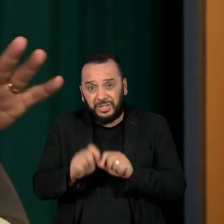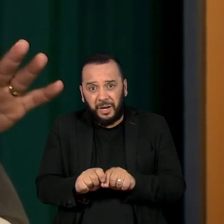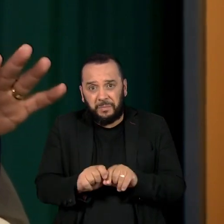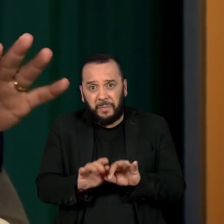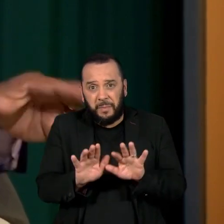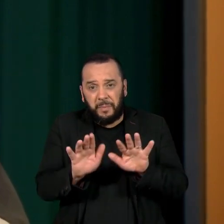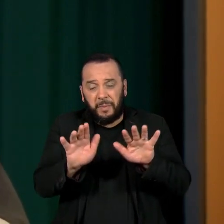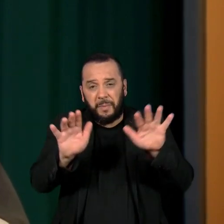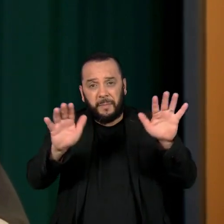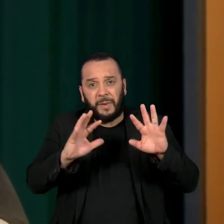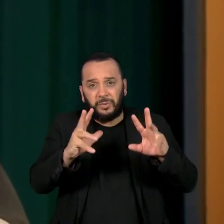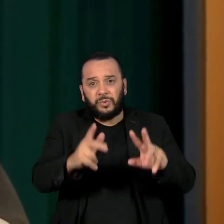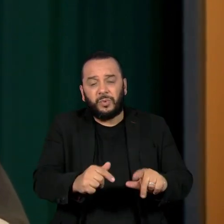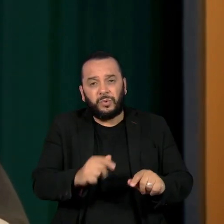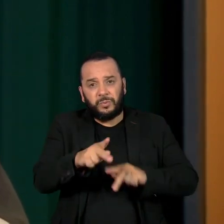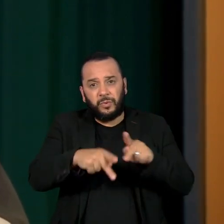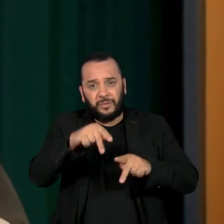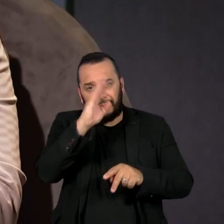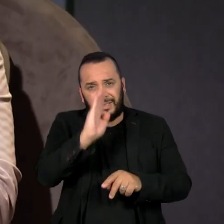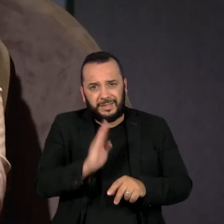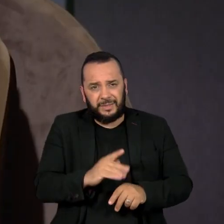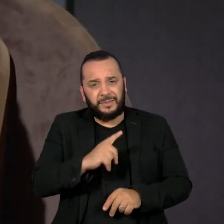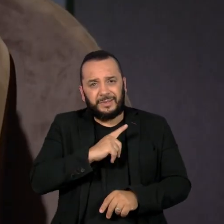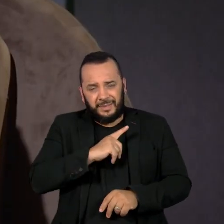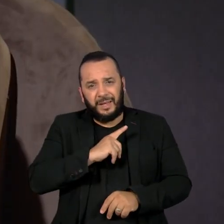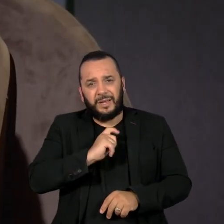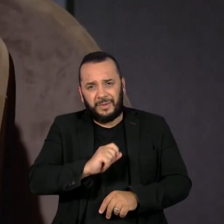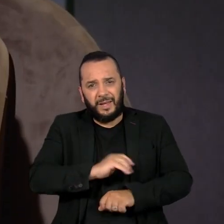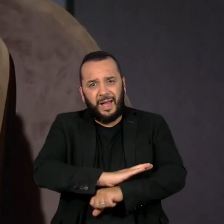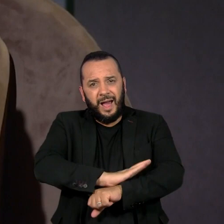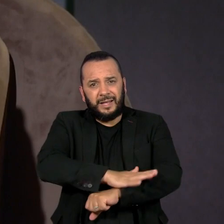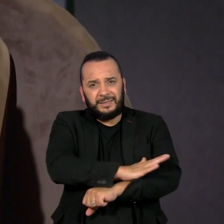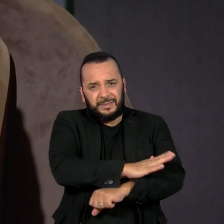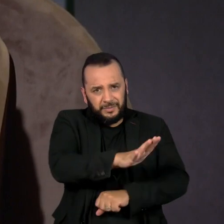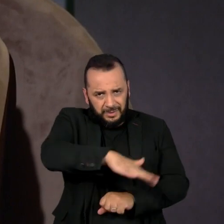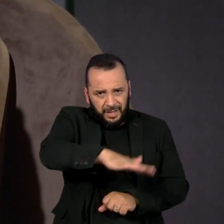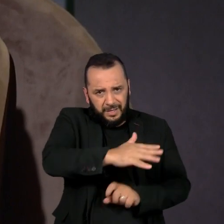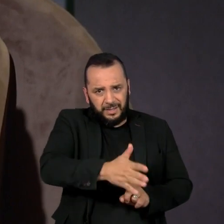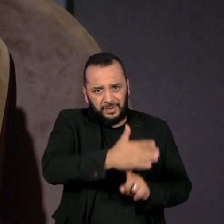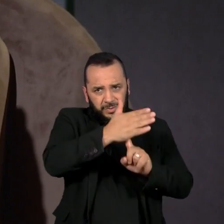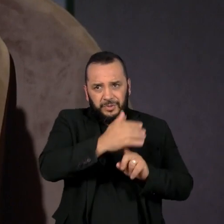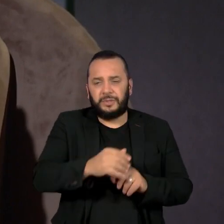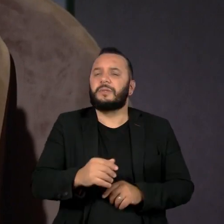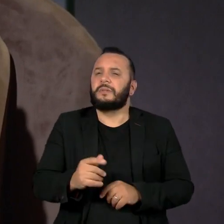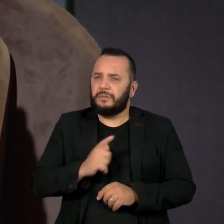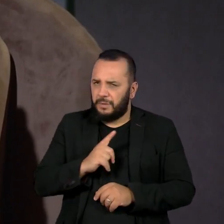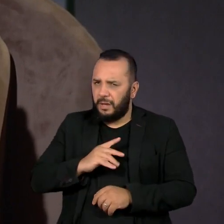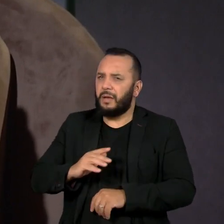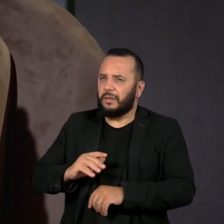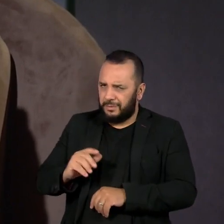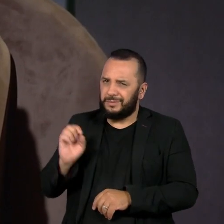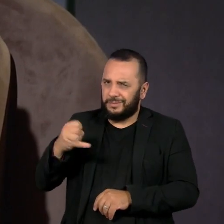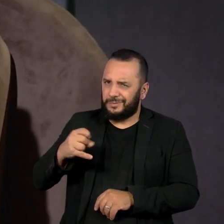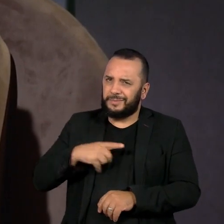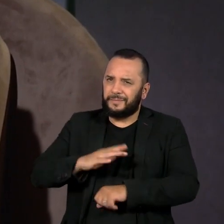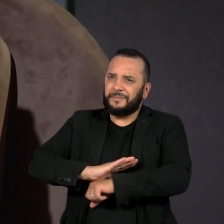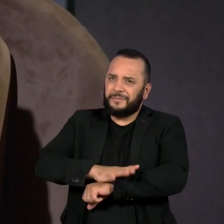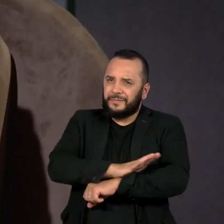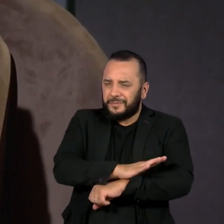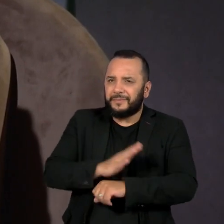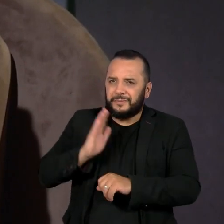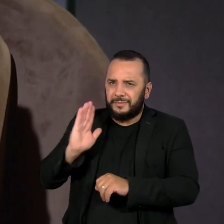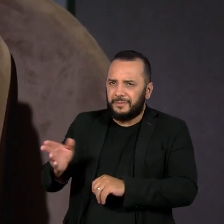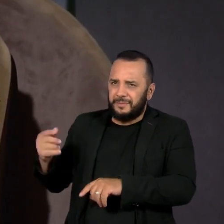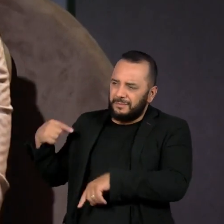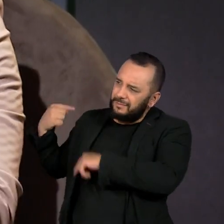um racismo tecnológico? Sim, faz sentido. A gente tem o racismo estrutural, né? O próprio professor Silva Almeida comenta